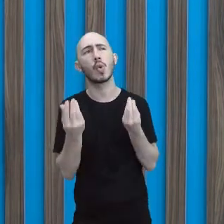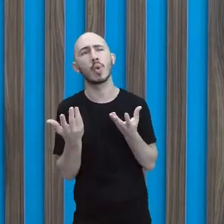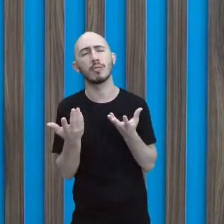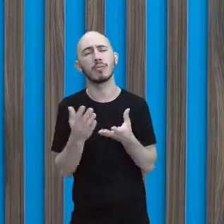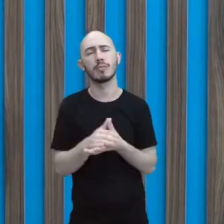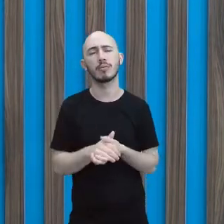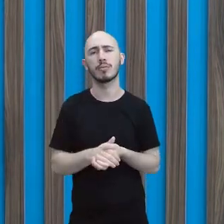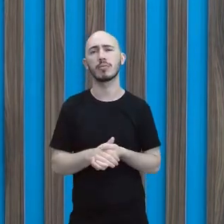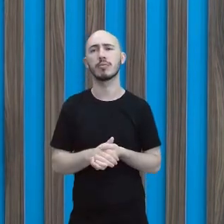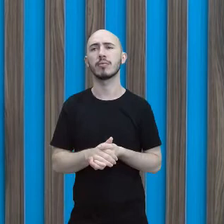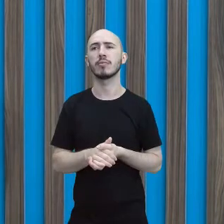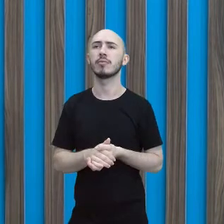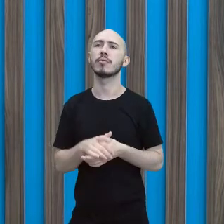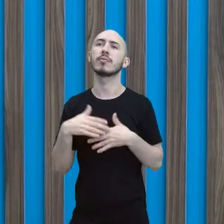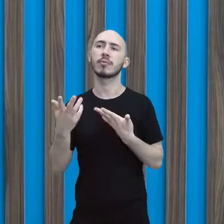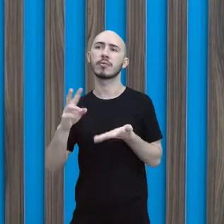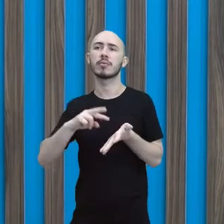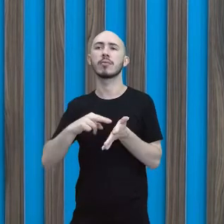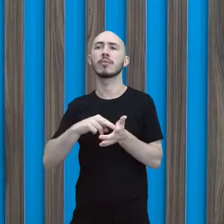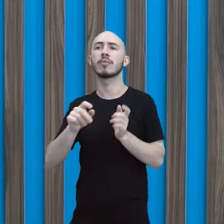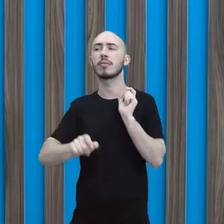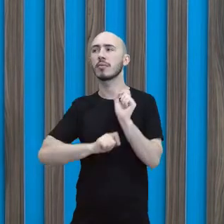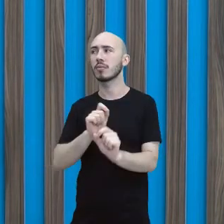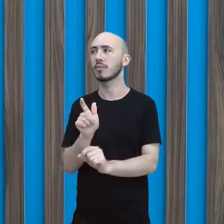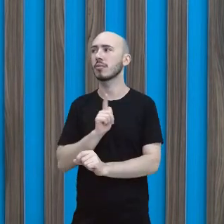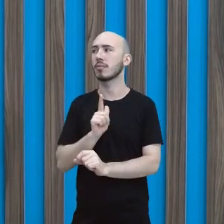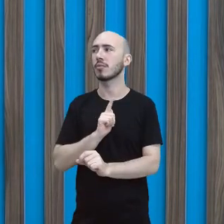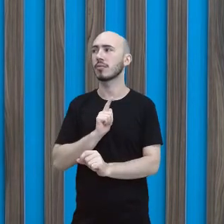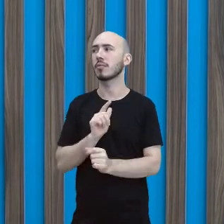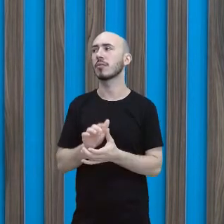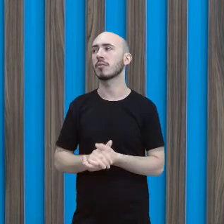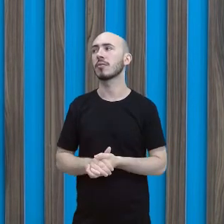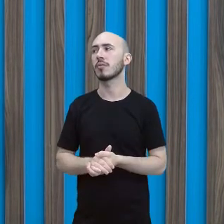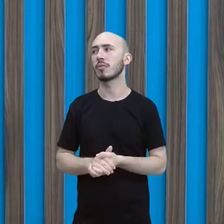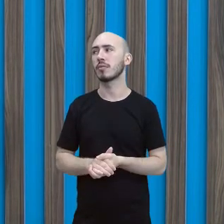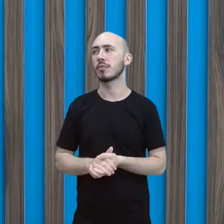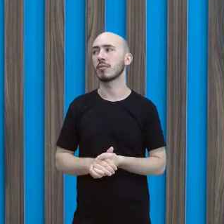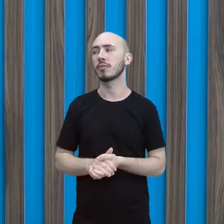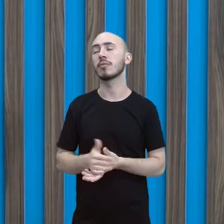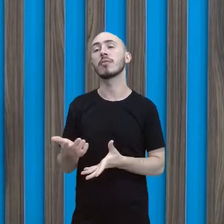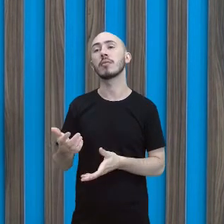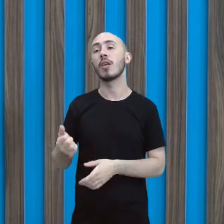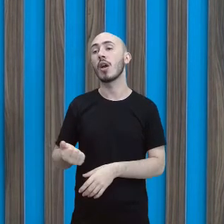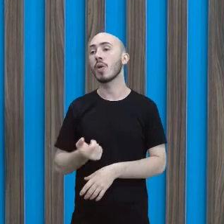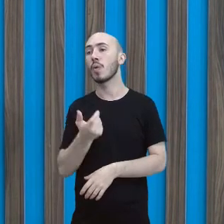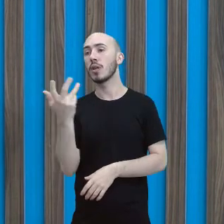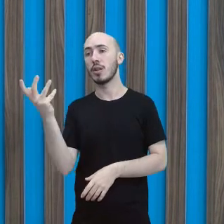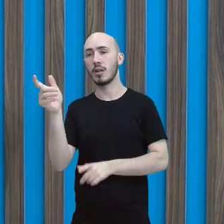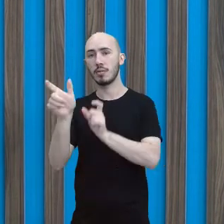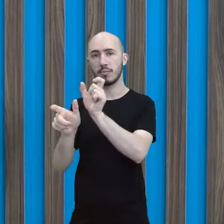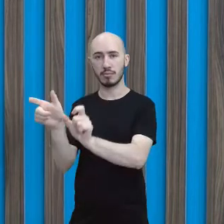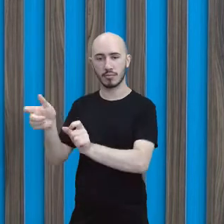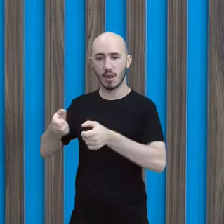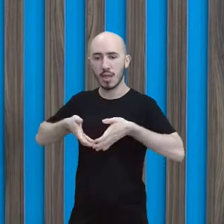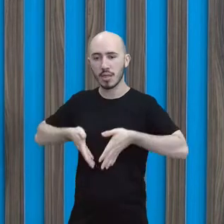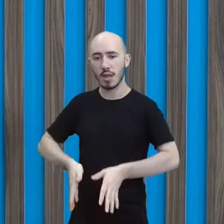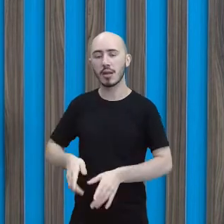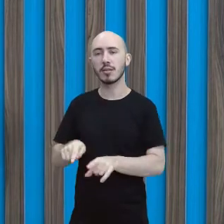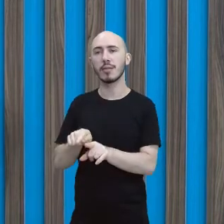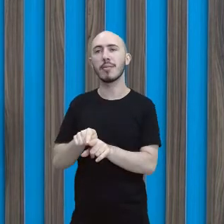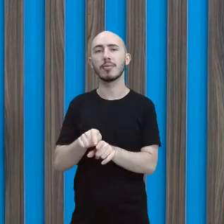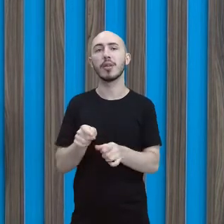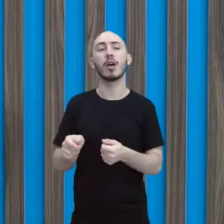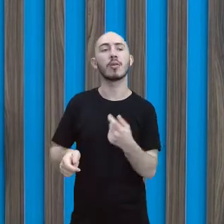crescimento vegetativo, né? É justamente quando a gente pega lá a diferença, né? Da taxa de natalidade com a de mortalidade que vai nos dar